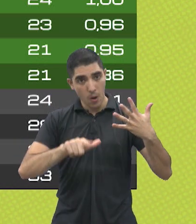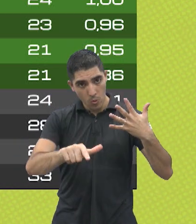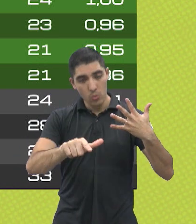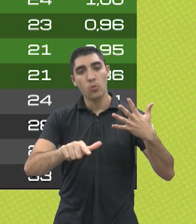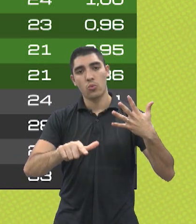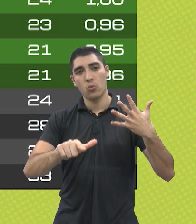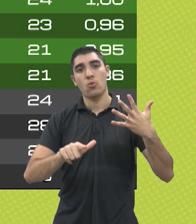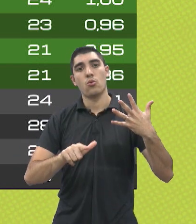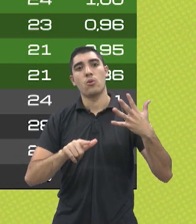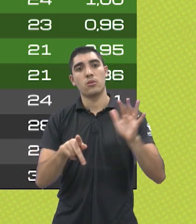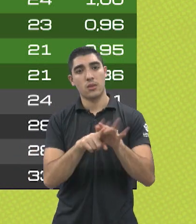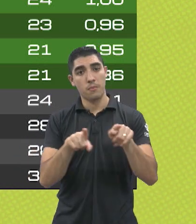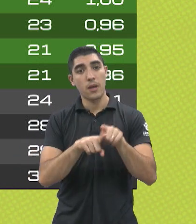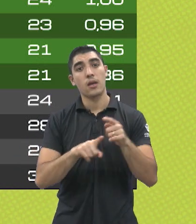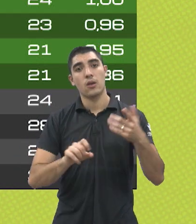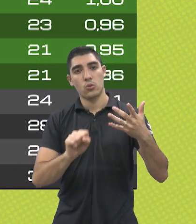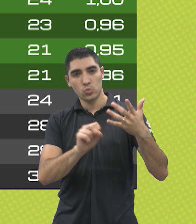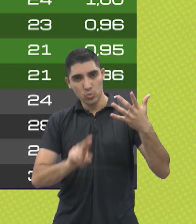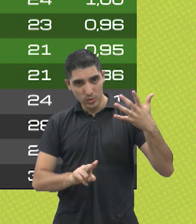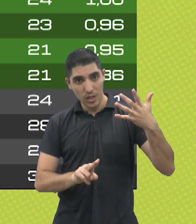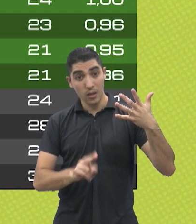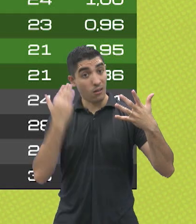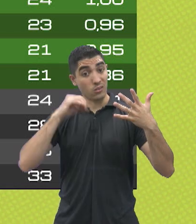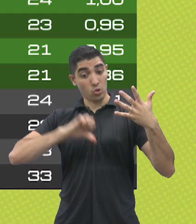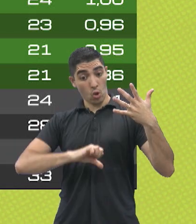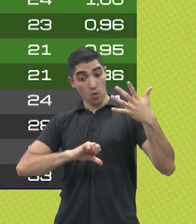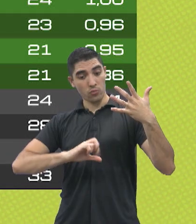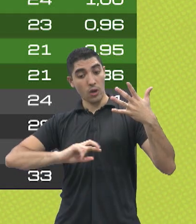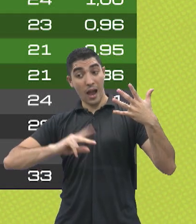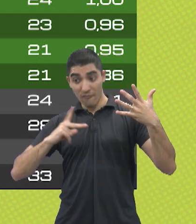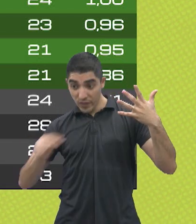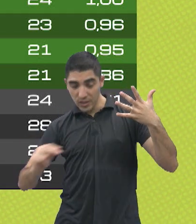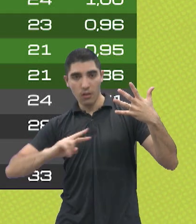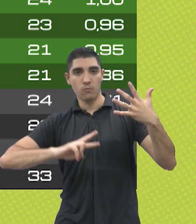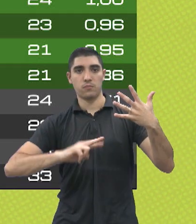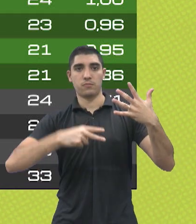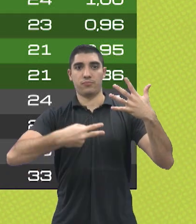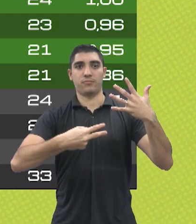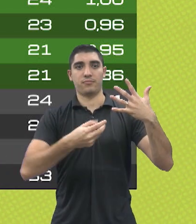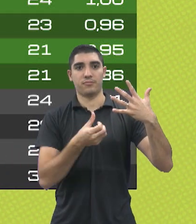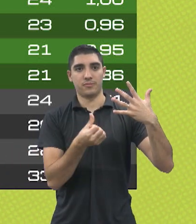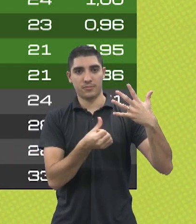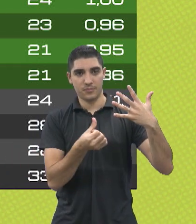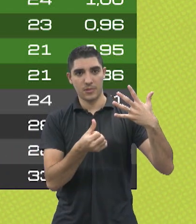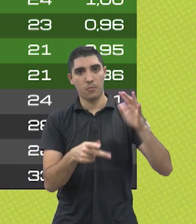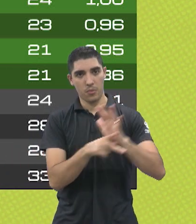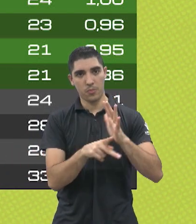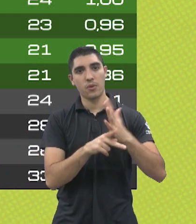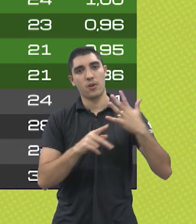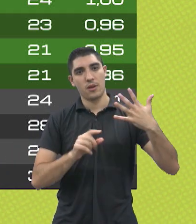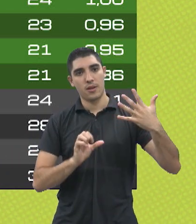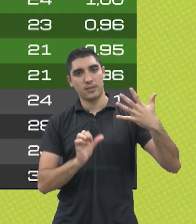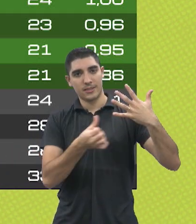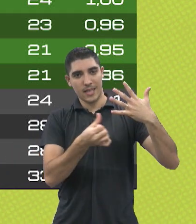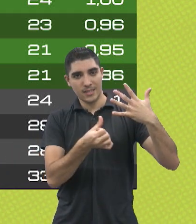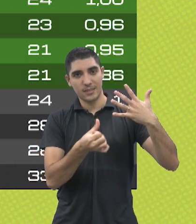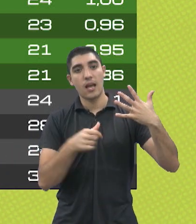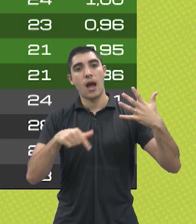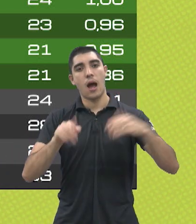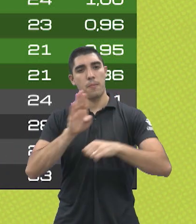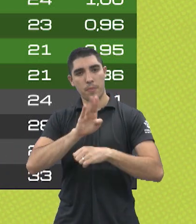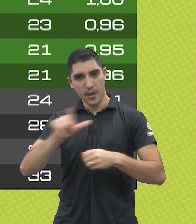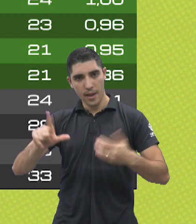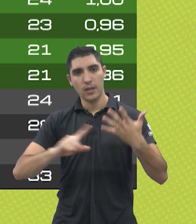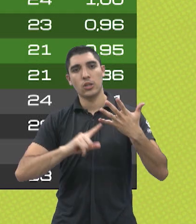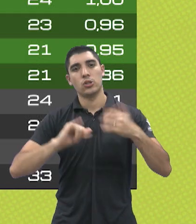9º contra o 10º colocado. Suzano era o 9º, com a vitória foi para 6 pontos, Blumenau e Joinville seriam os 8 classificados. O São José